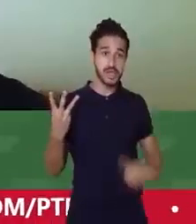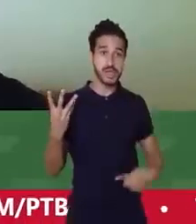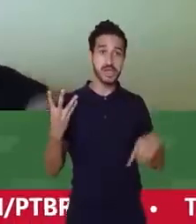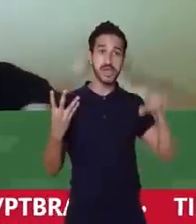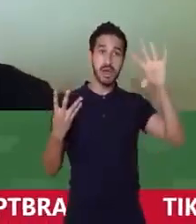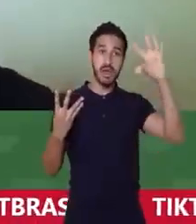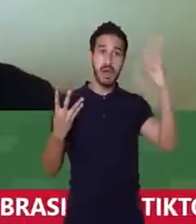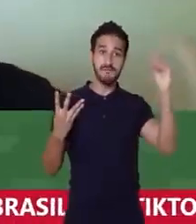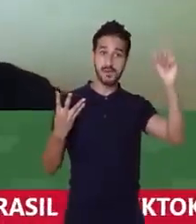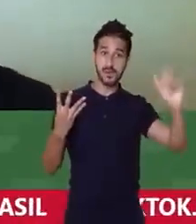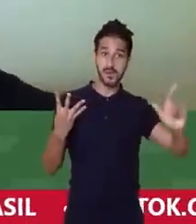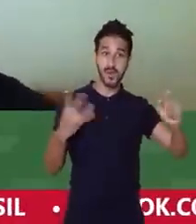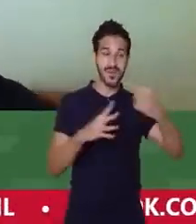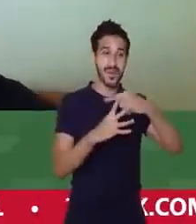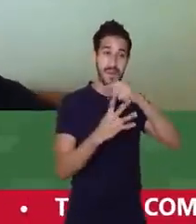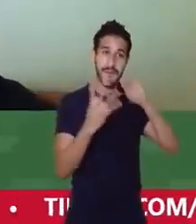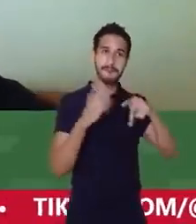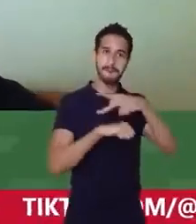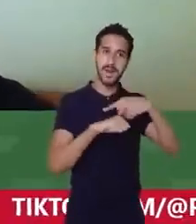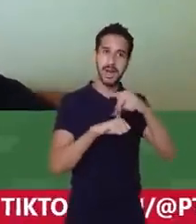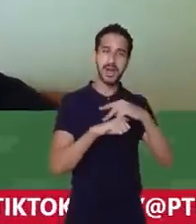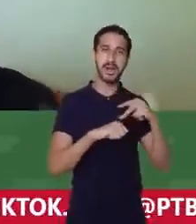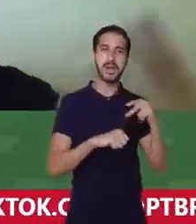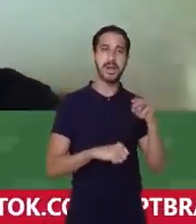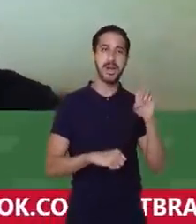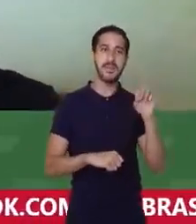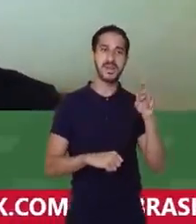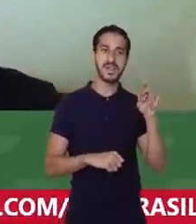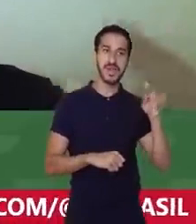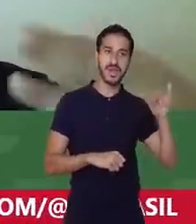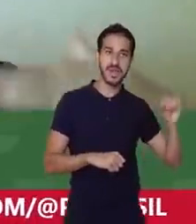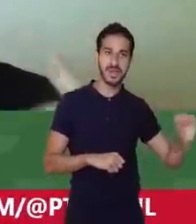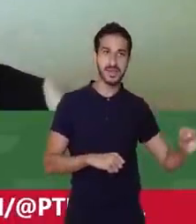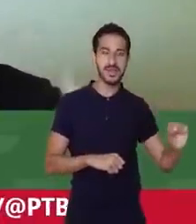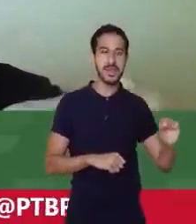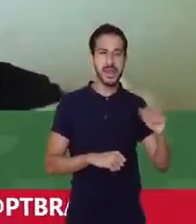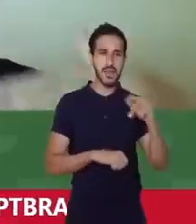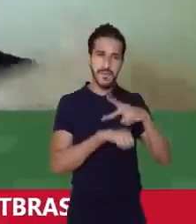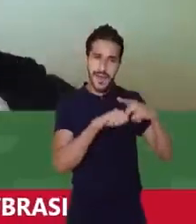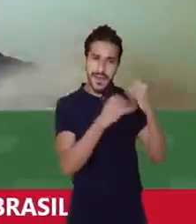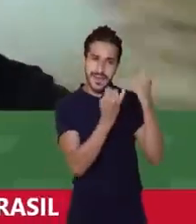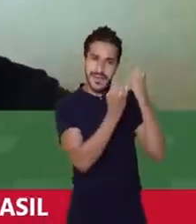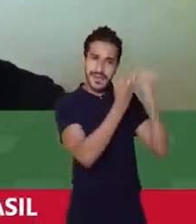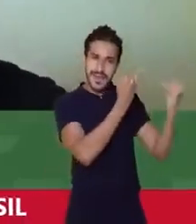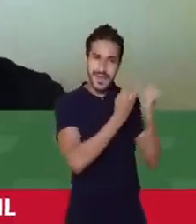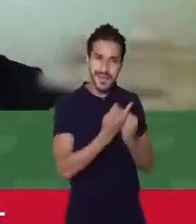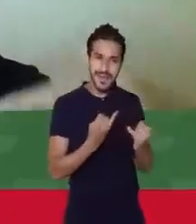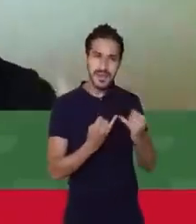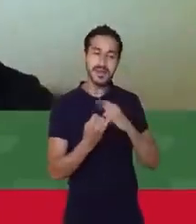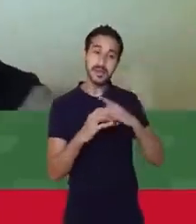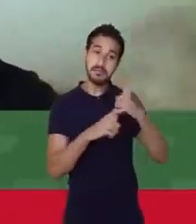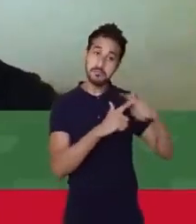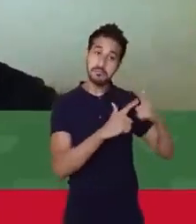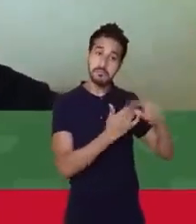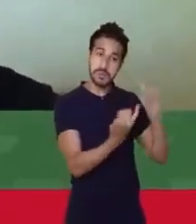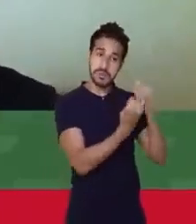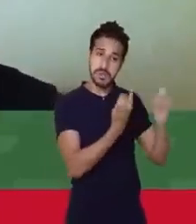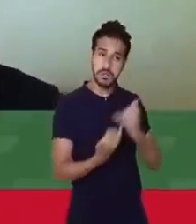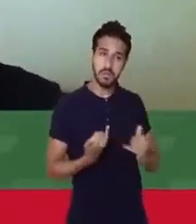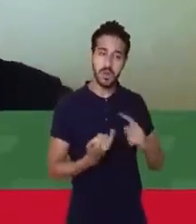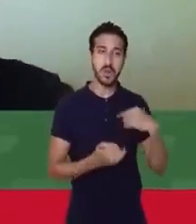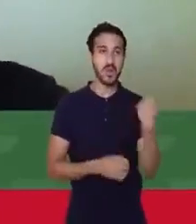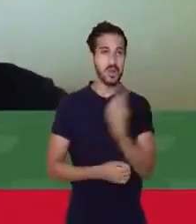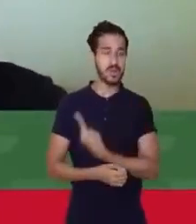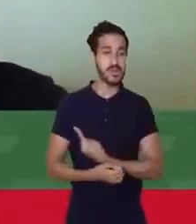África do Sul, porque eram países emergentes, porque eram países parecidos, que tinham problemas parecidos com o